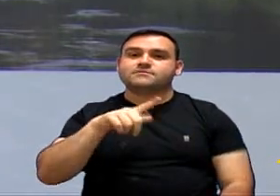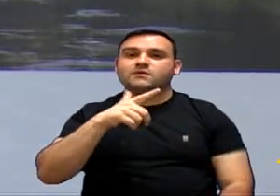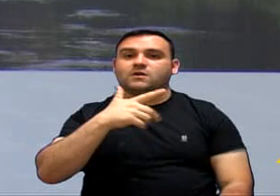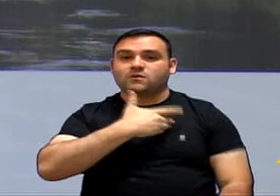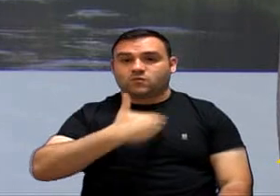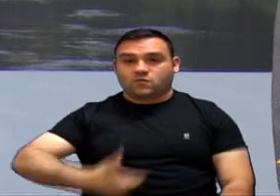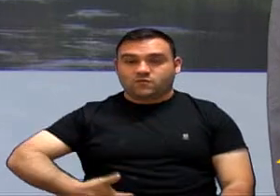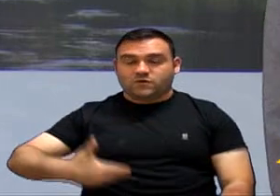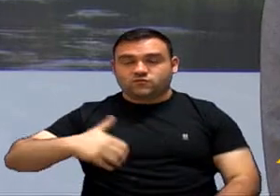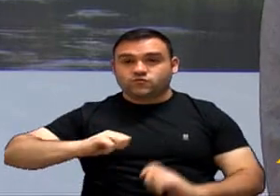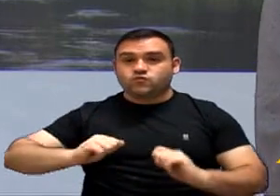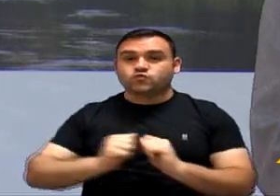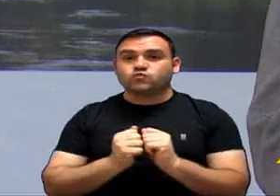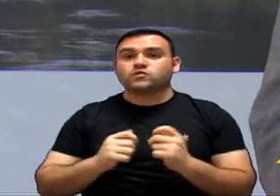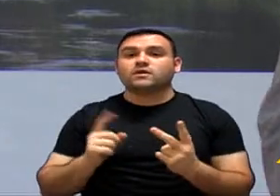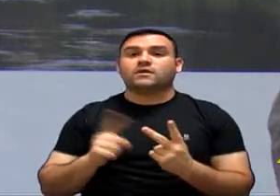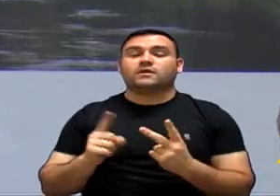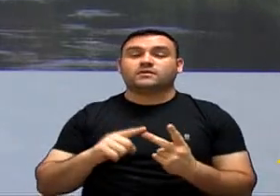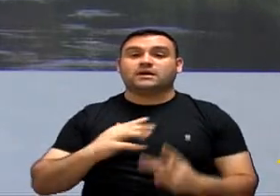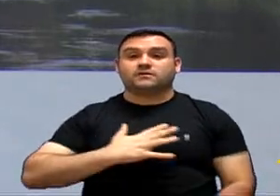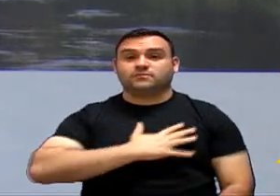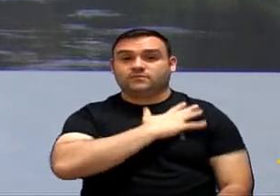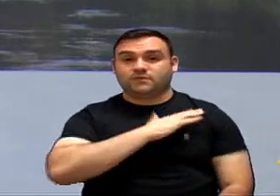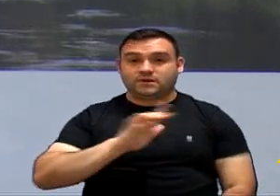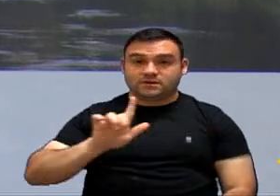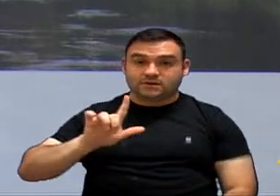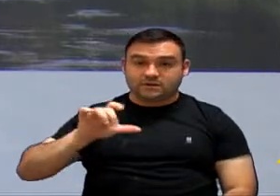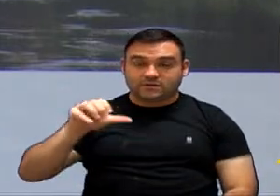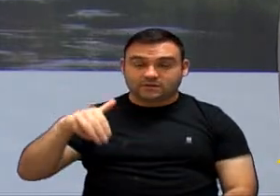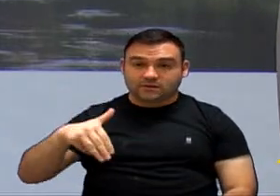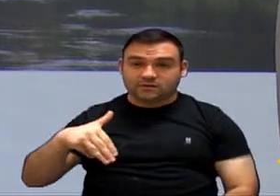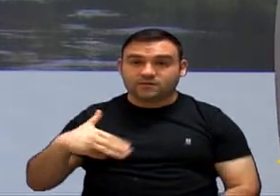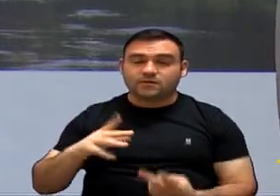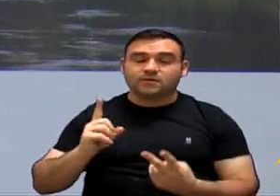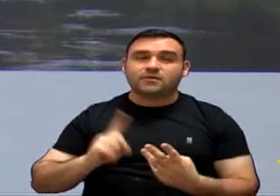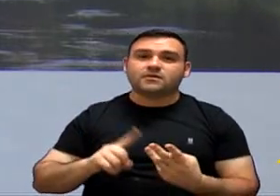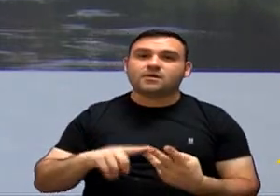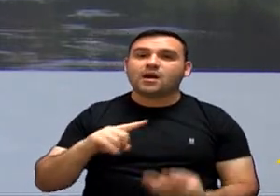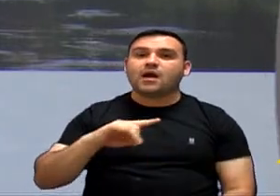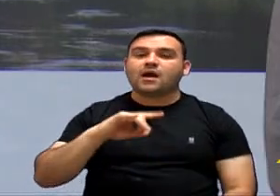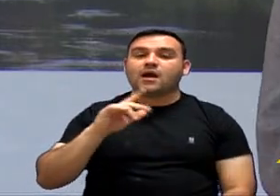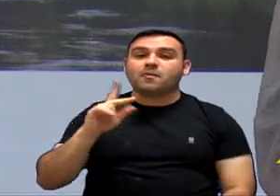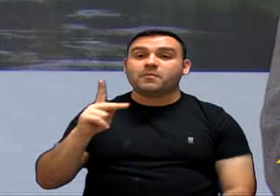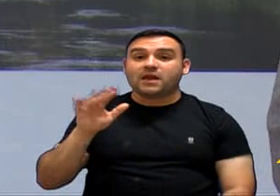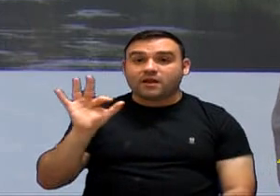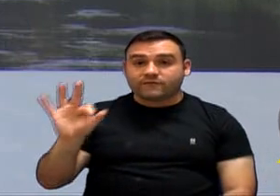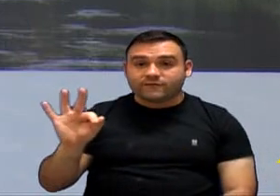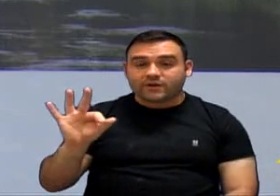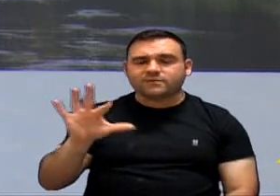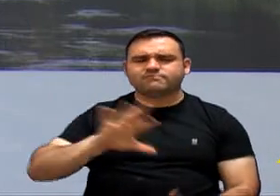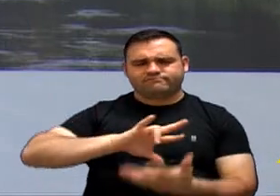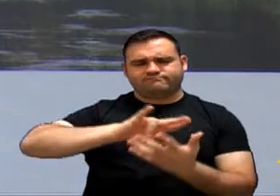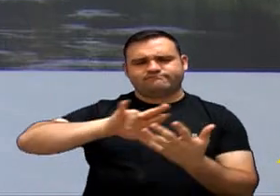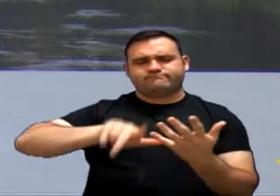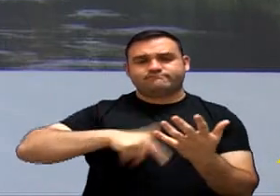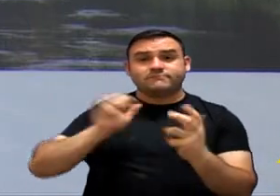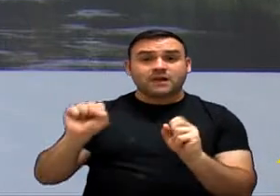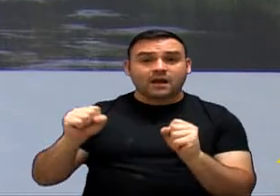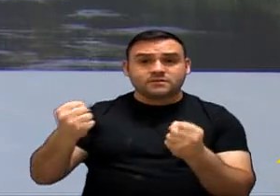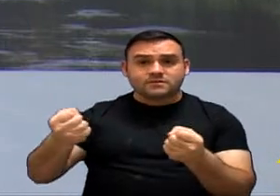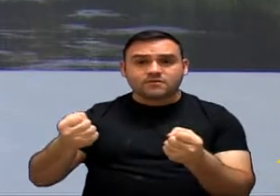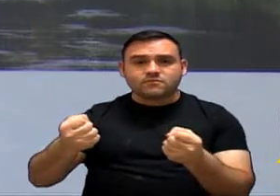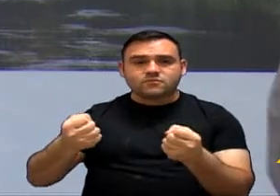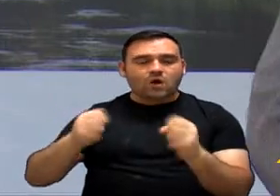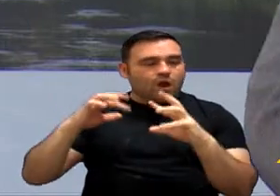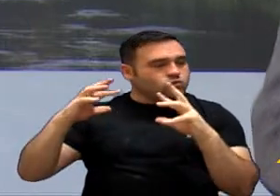junto com o poder público municipal com a guarda civil municipal com a polícia federal Então essas ações